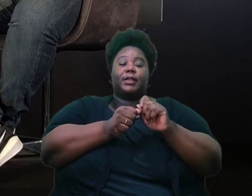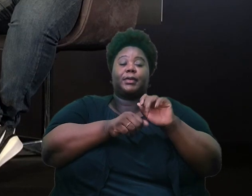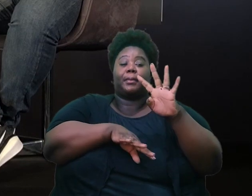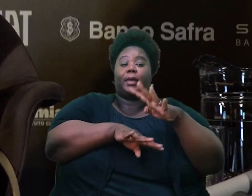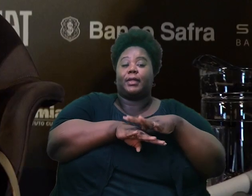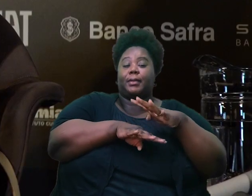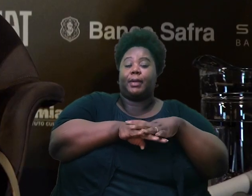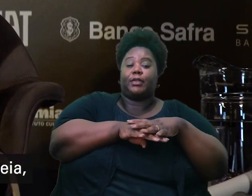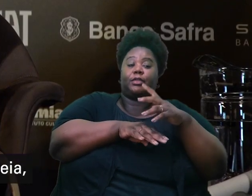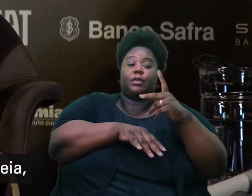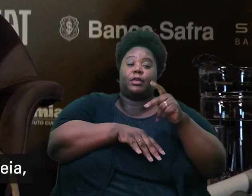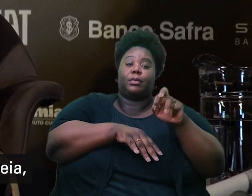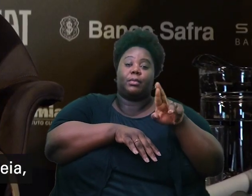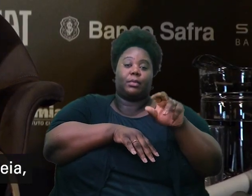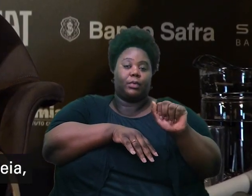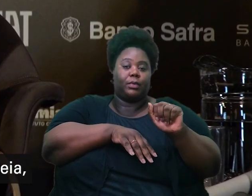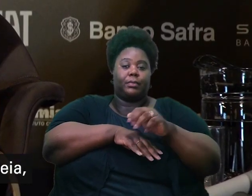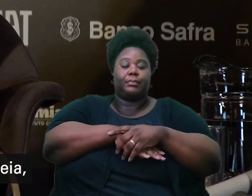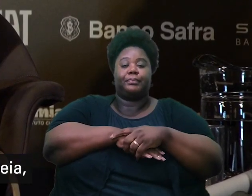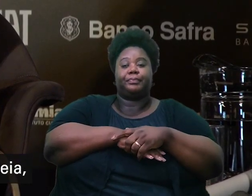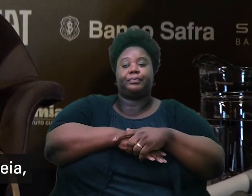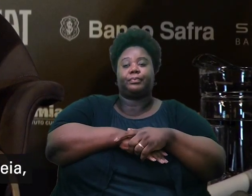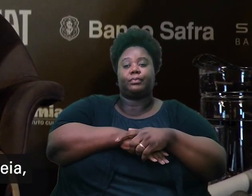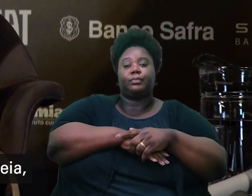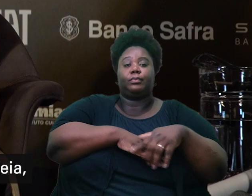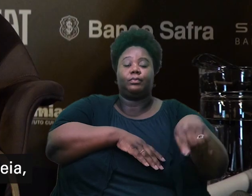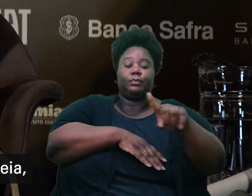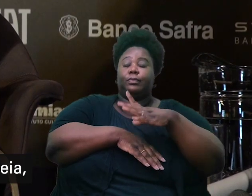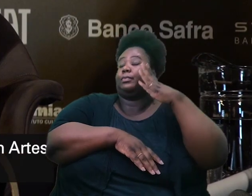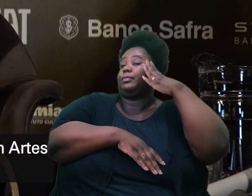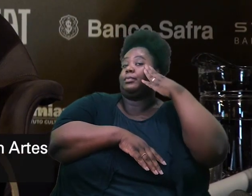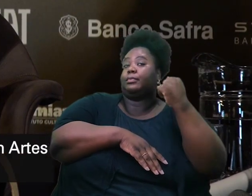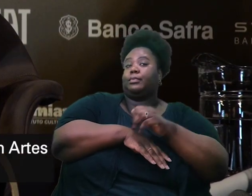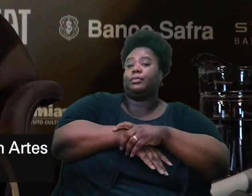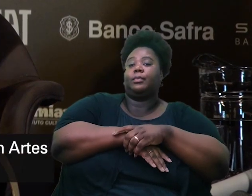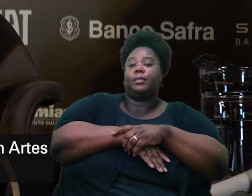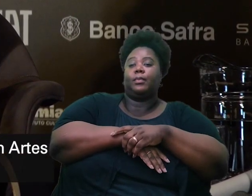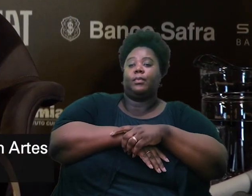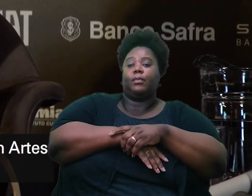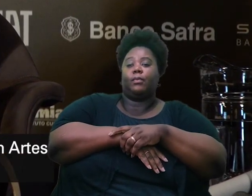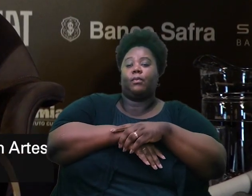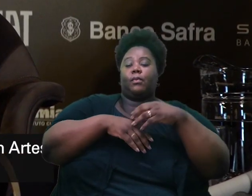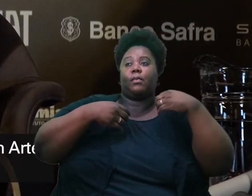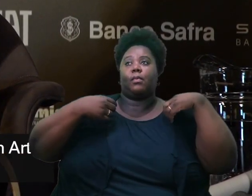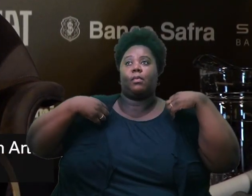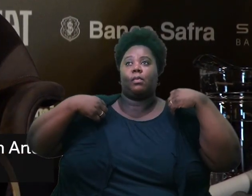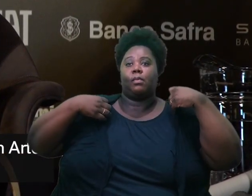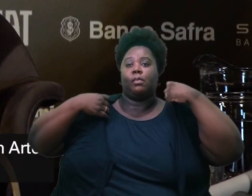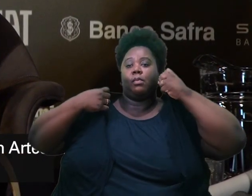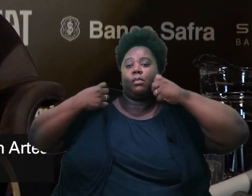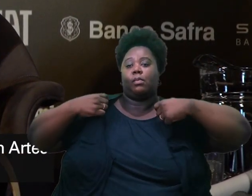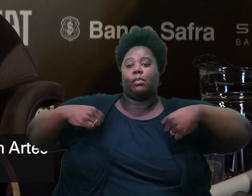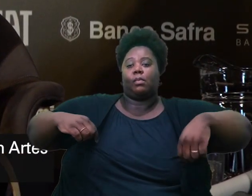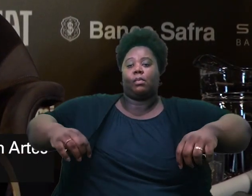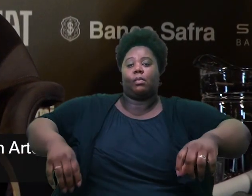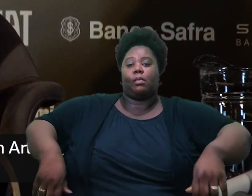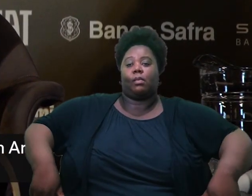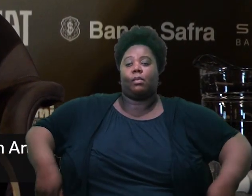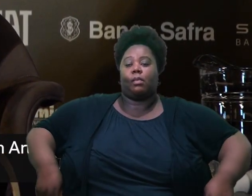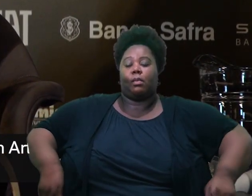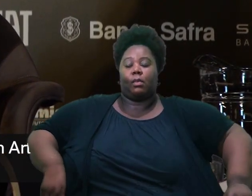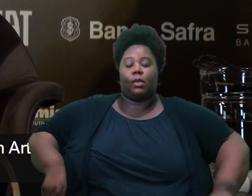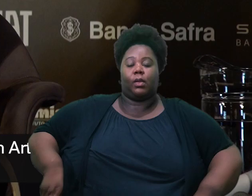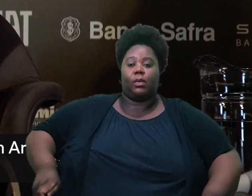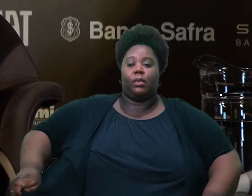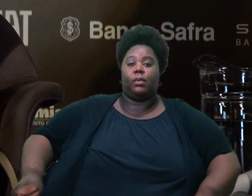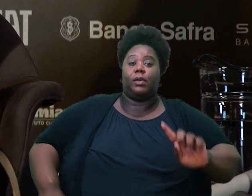pura. E para vocês terem uma ideia, mesmo depois de fazer o mestrado em artes, em